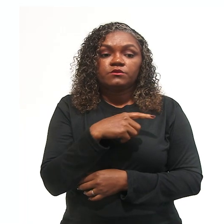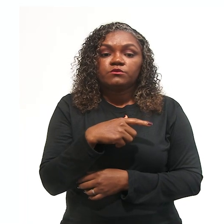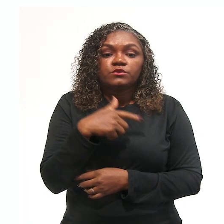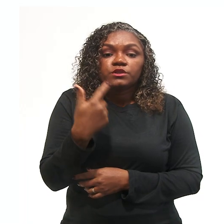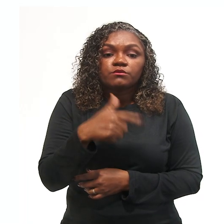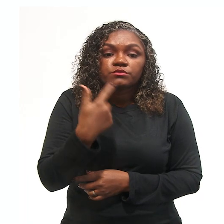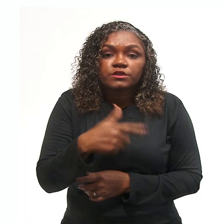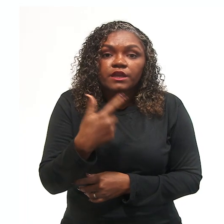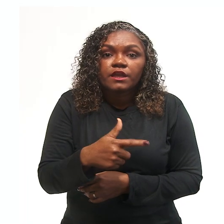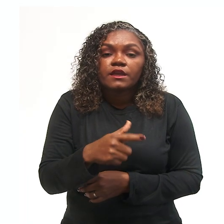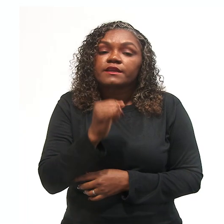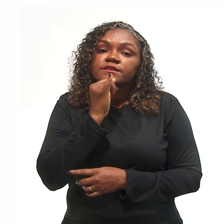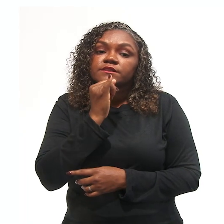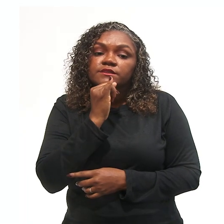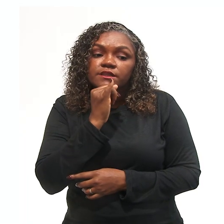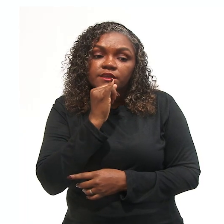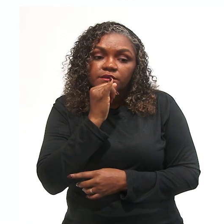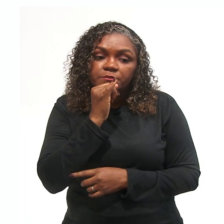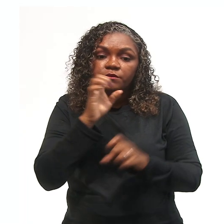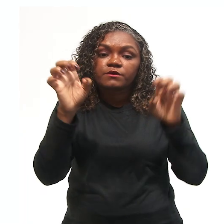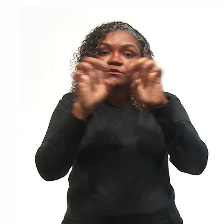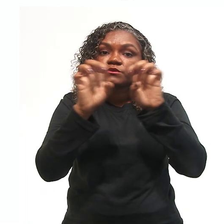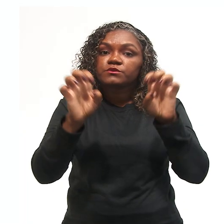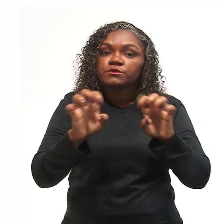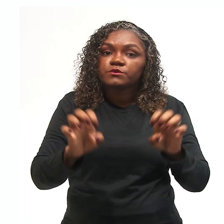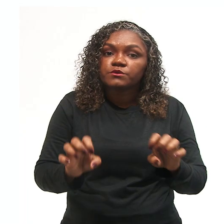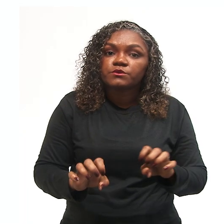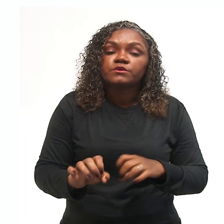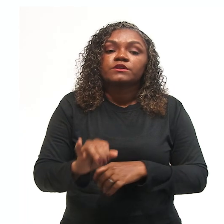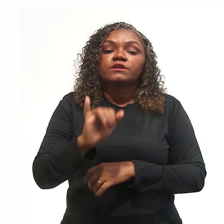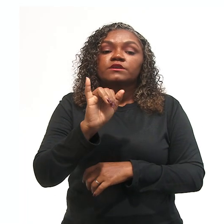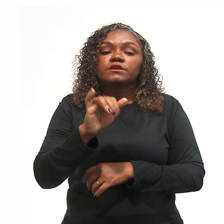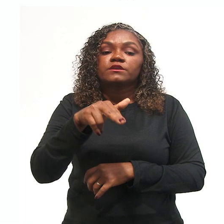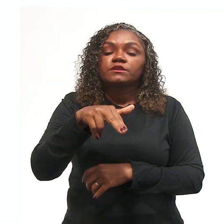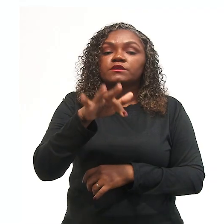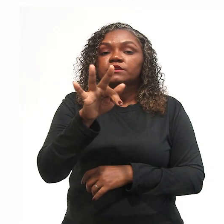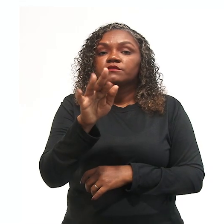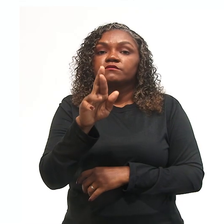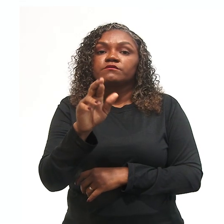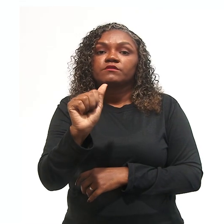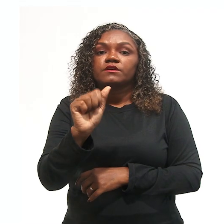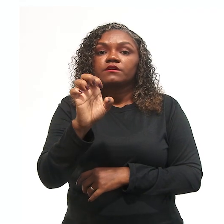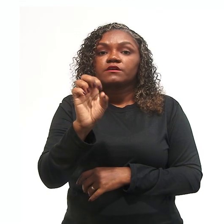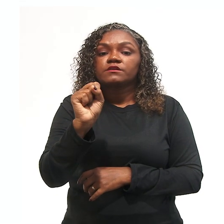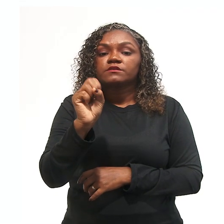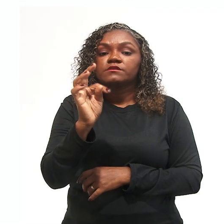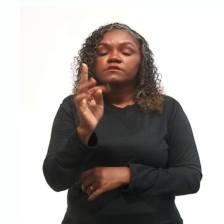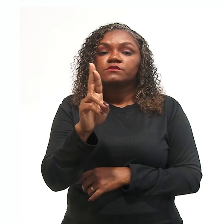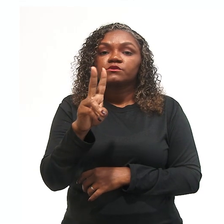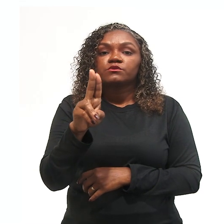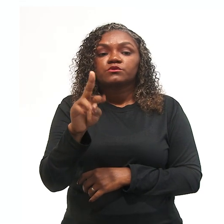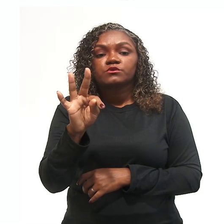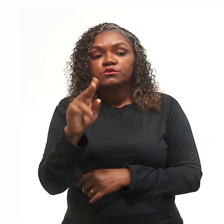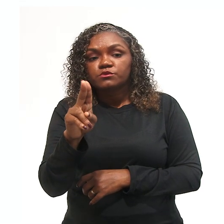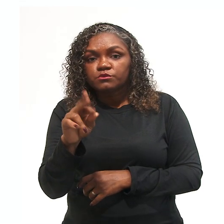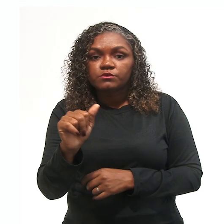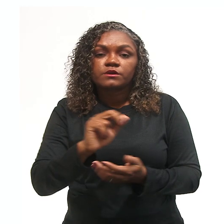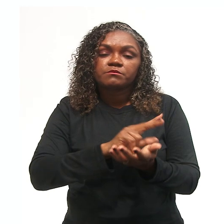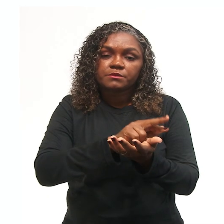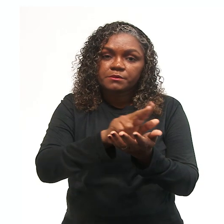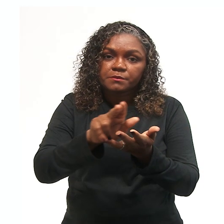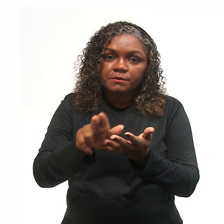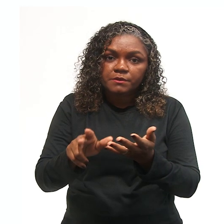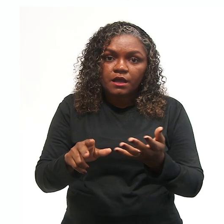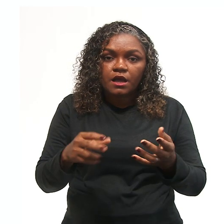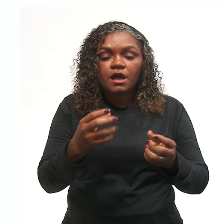necessária eficiência de infraestrutura econômica ou provisão de bens públicos e bens meritórios.